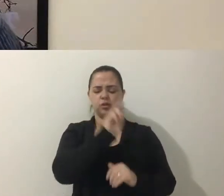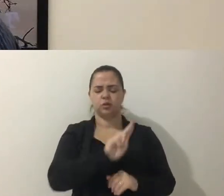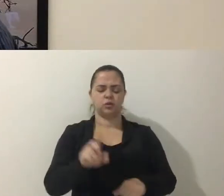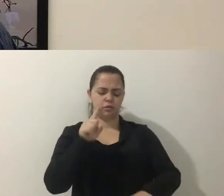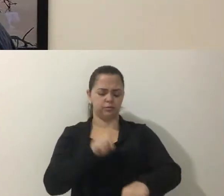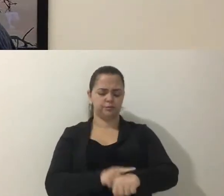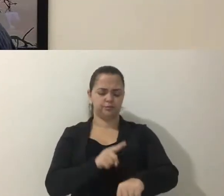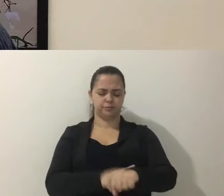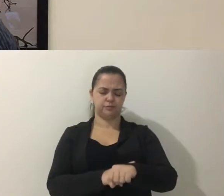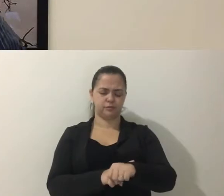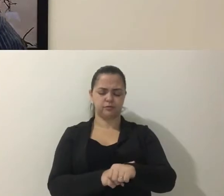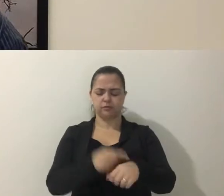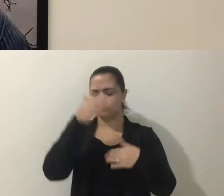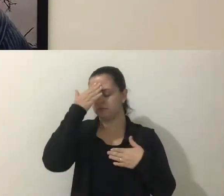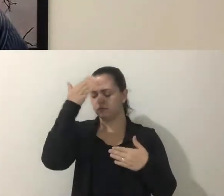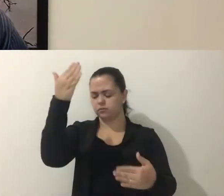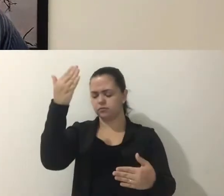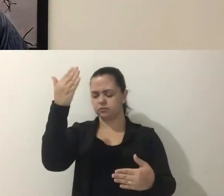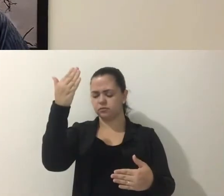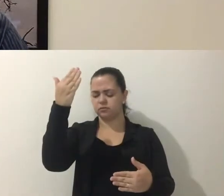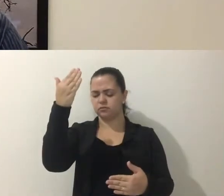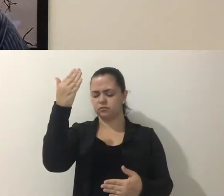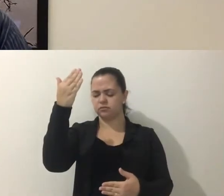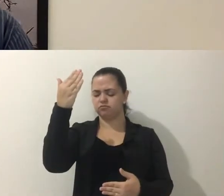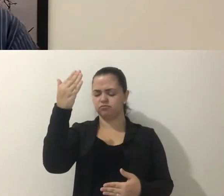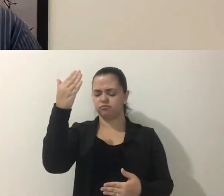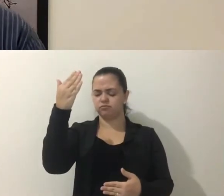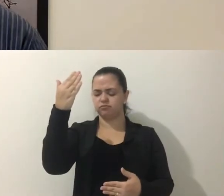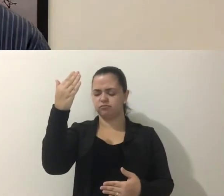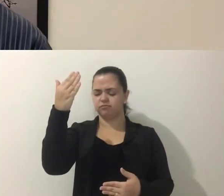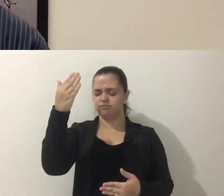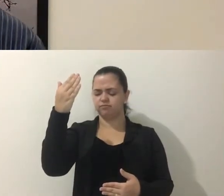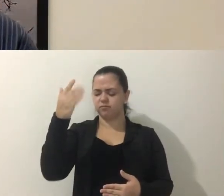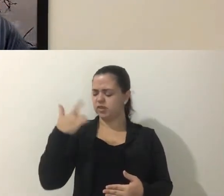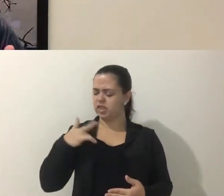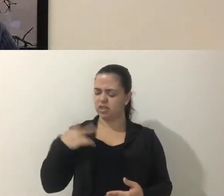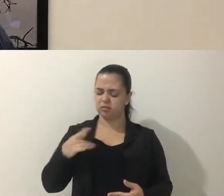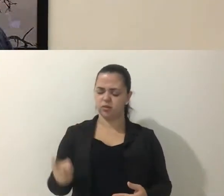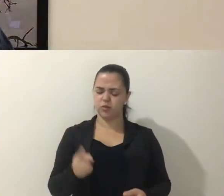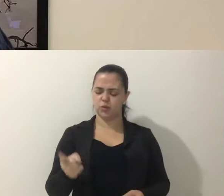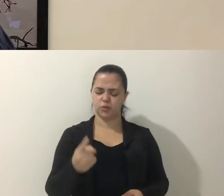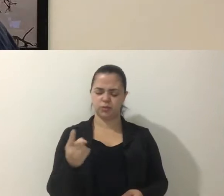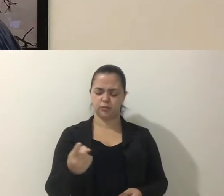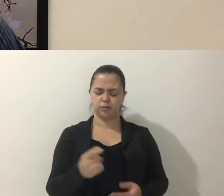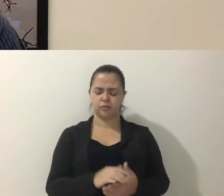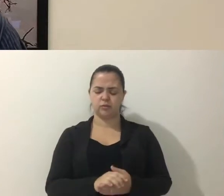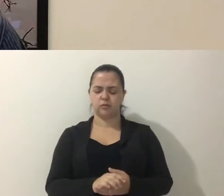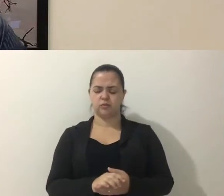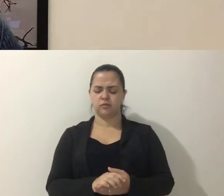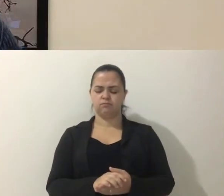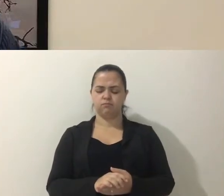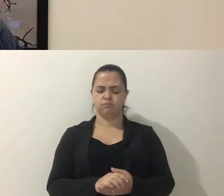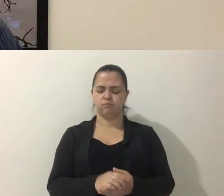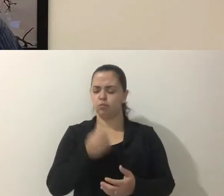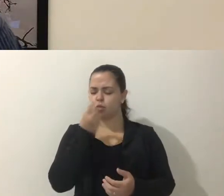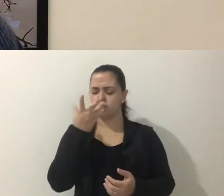nome nesse momento, te agradecer por Sua tão infinita misericórdia, Sua